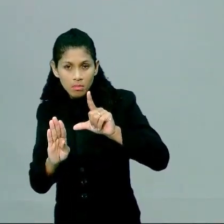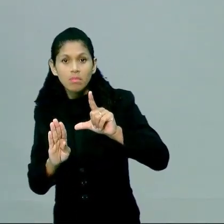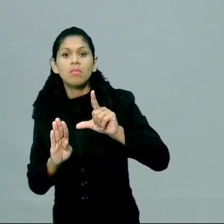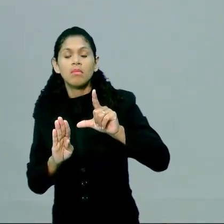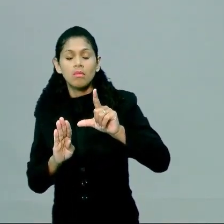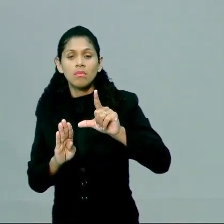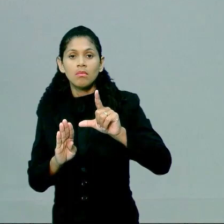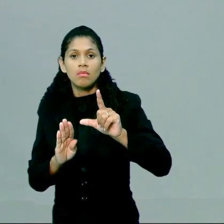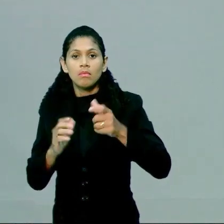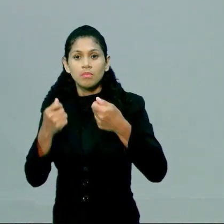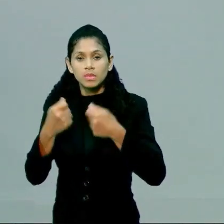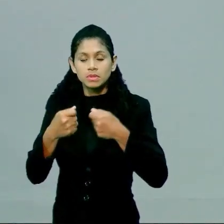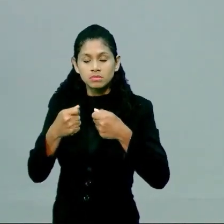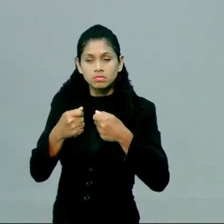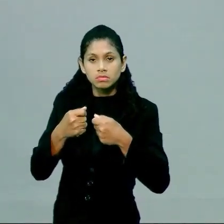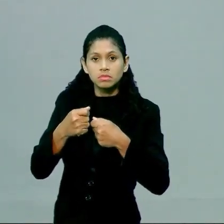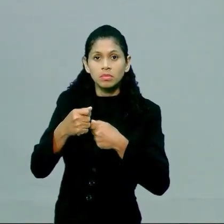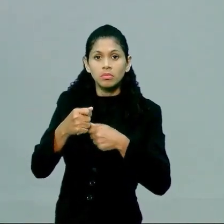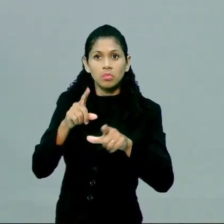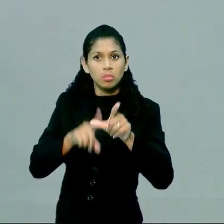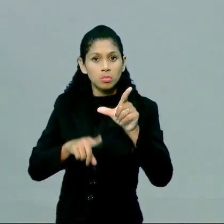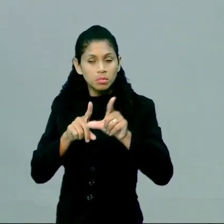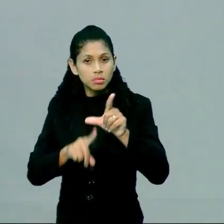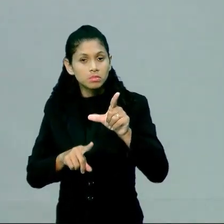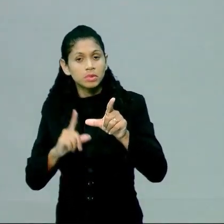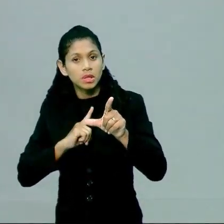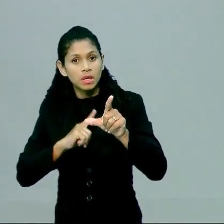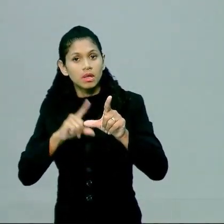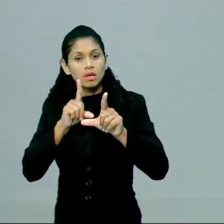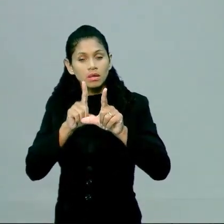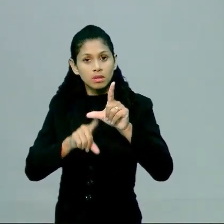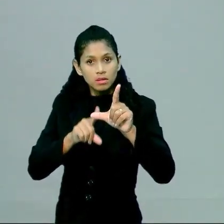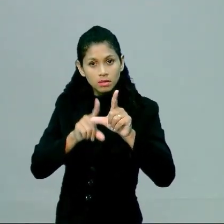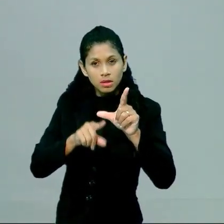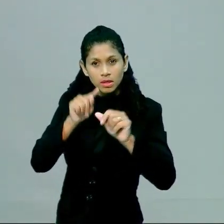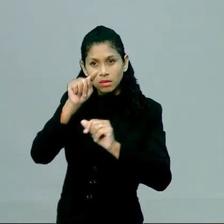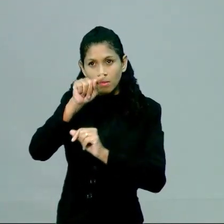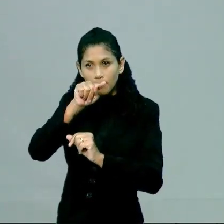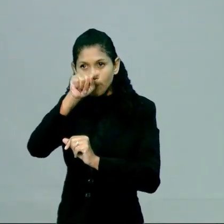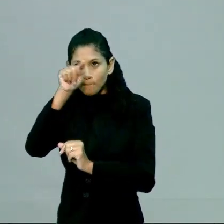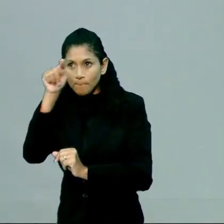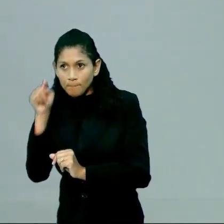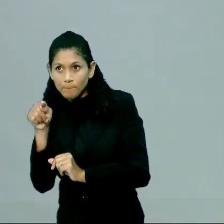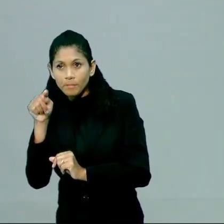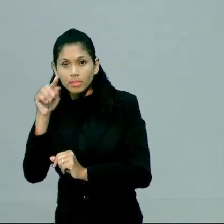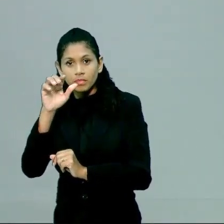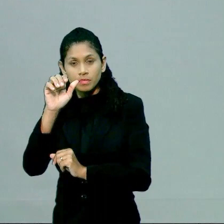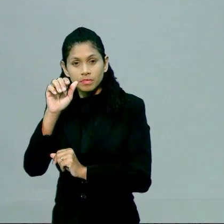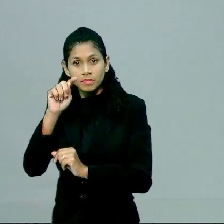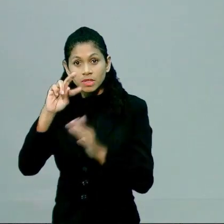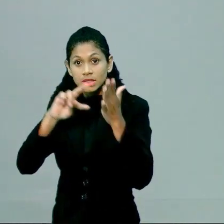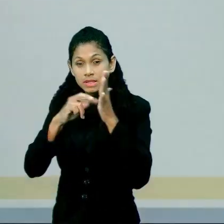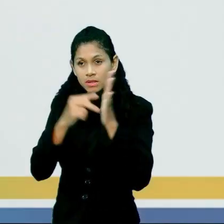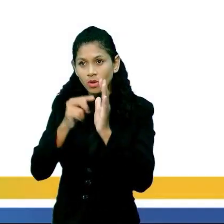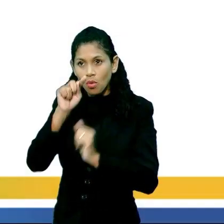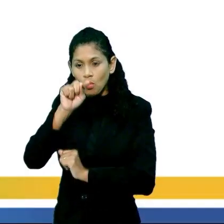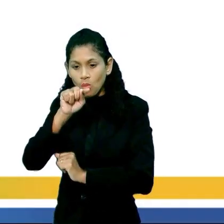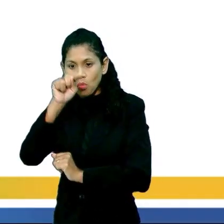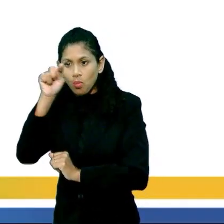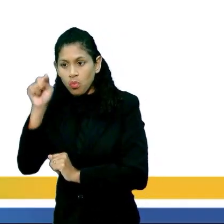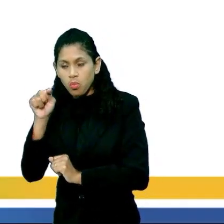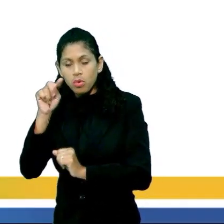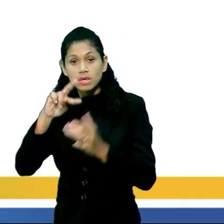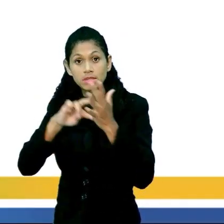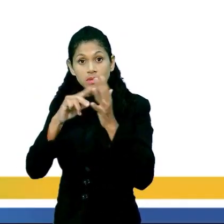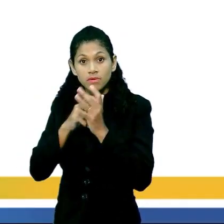conjunto, uma letra com o sinalzinho em cima, de ângulo, tudo bem?